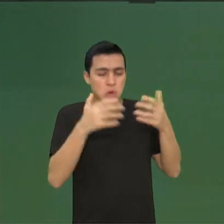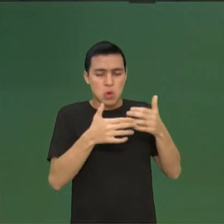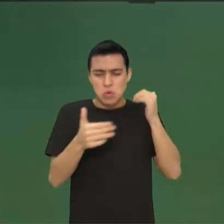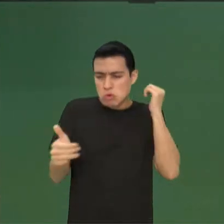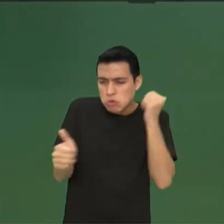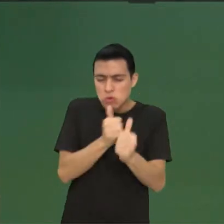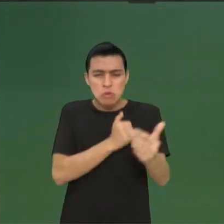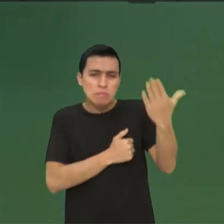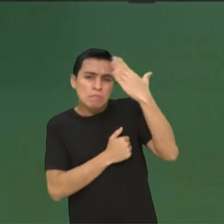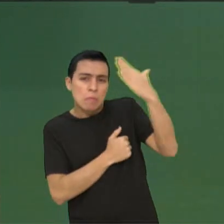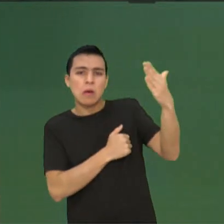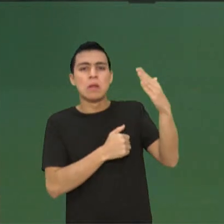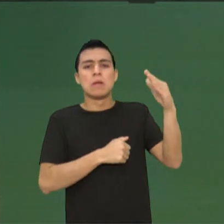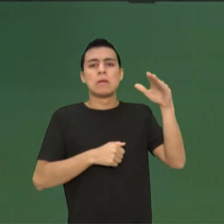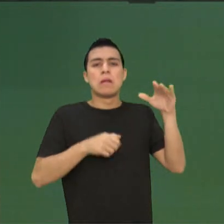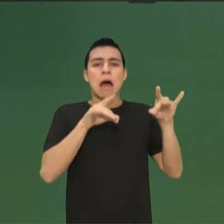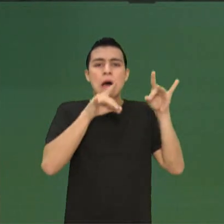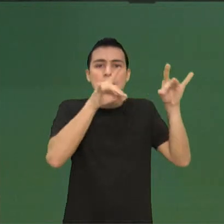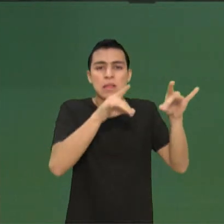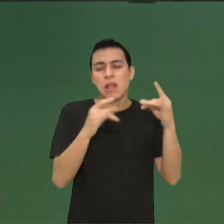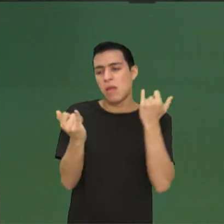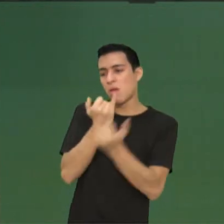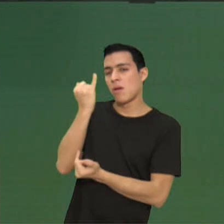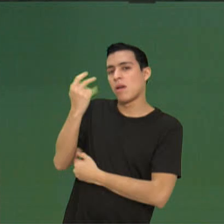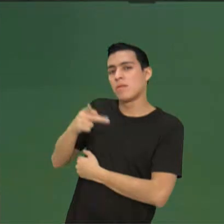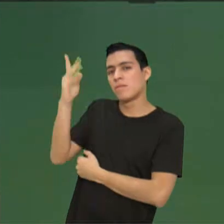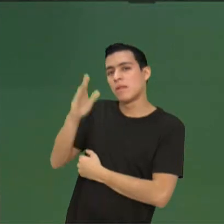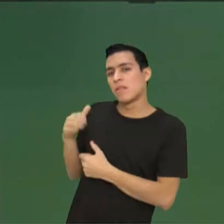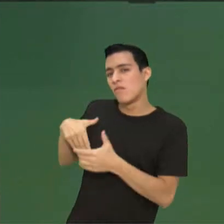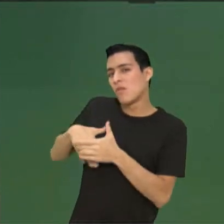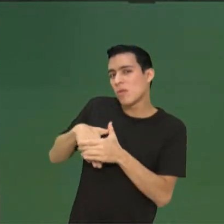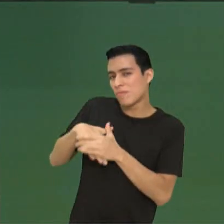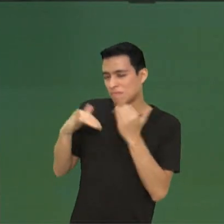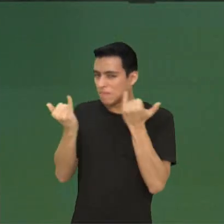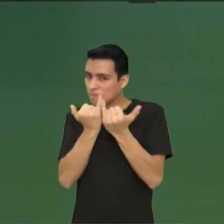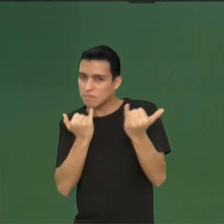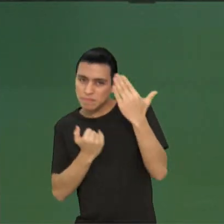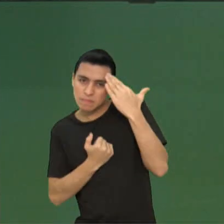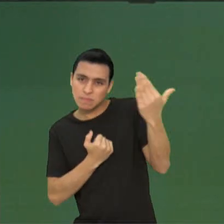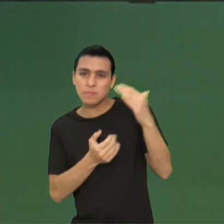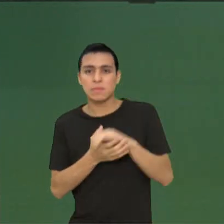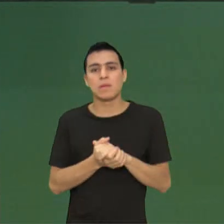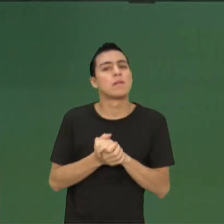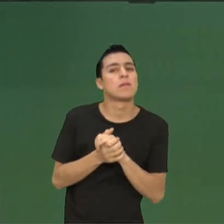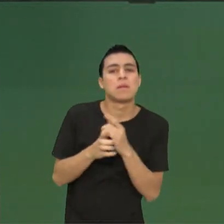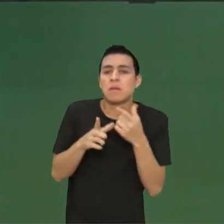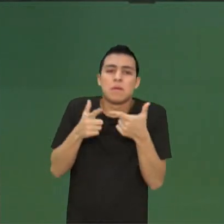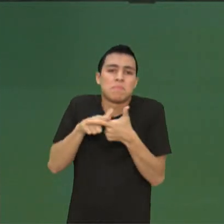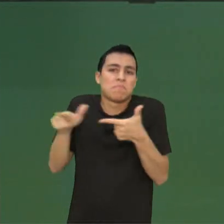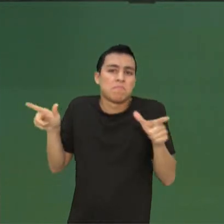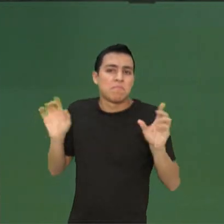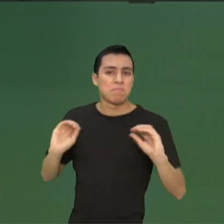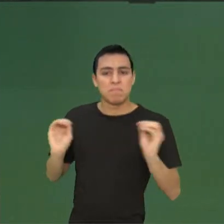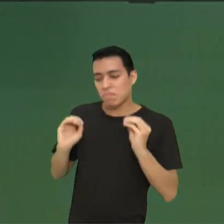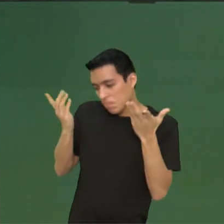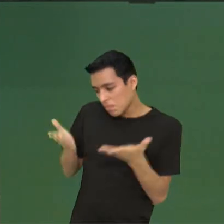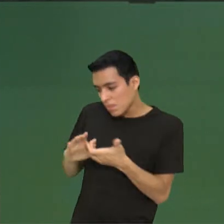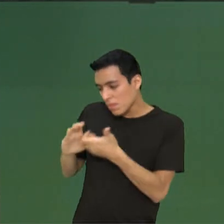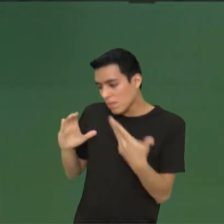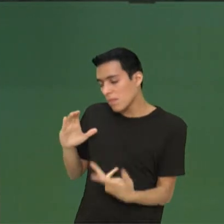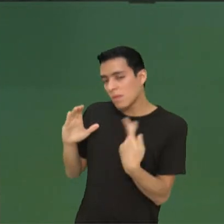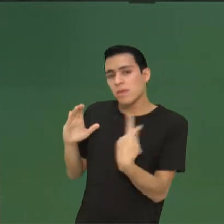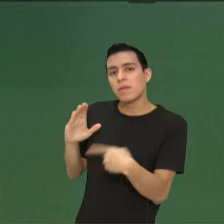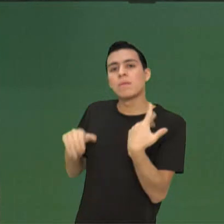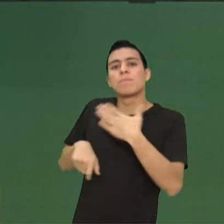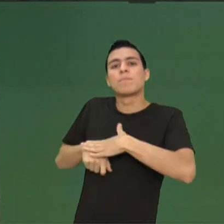2020, o EMEPAR passará a realizar atendimento somente por agendamento via internet. O agendamento